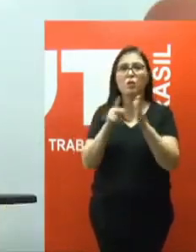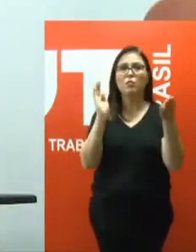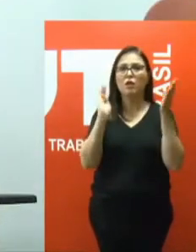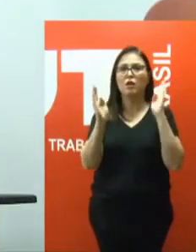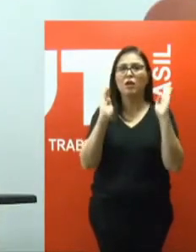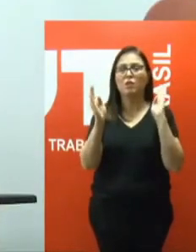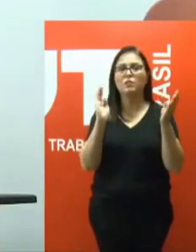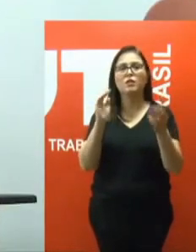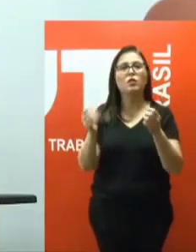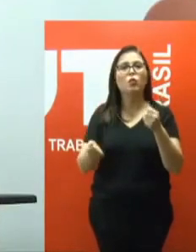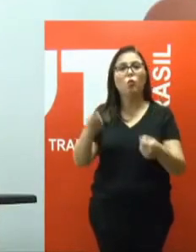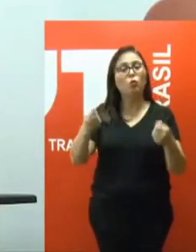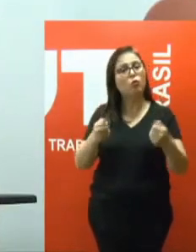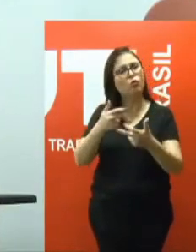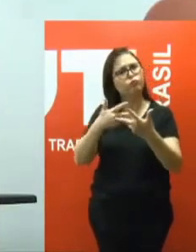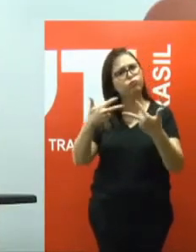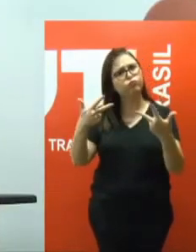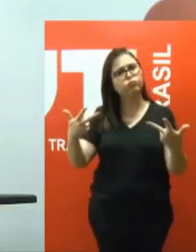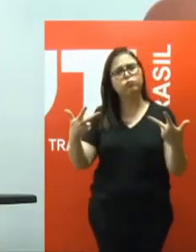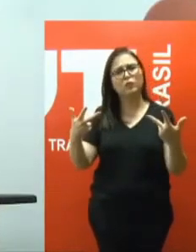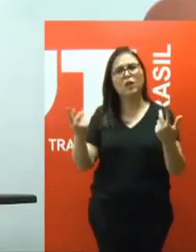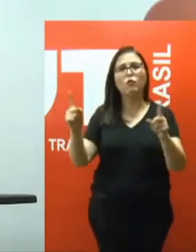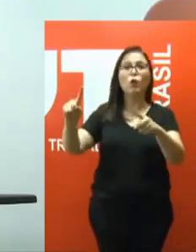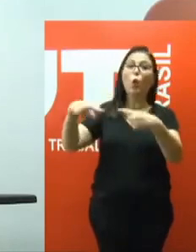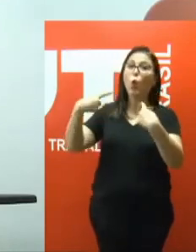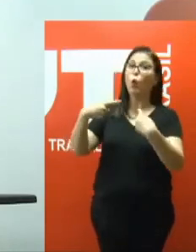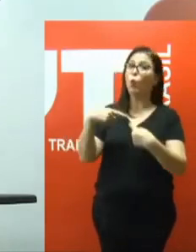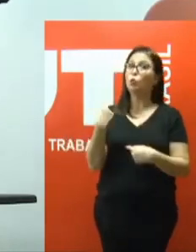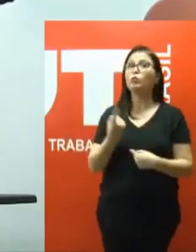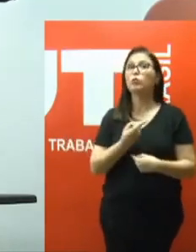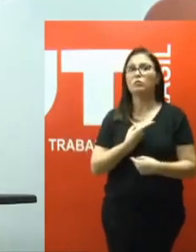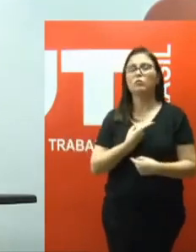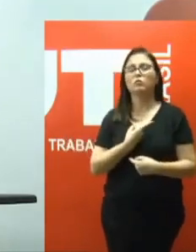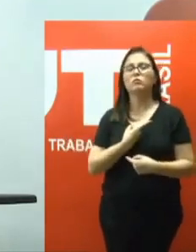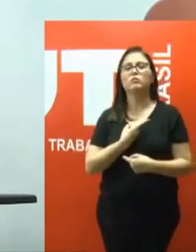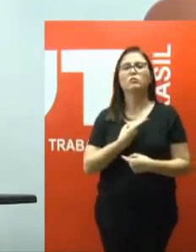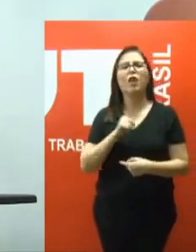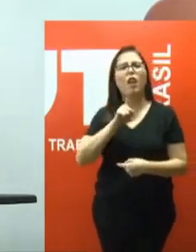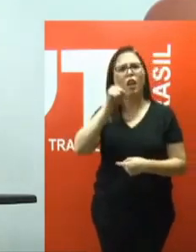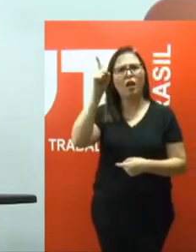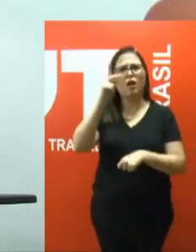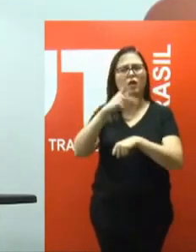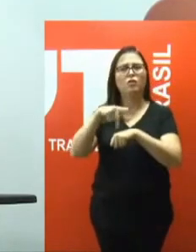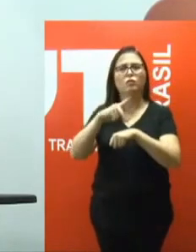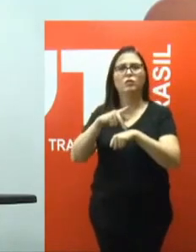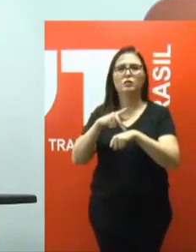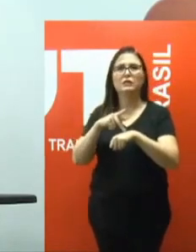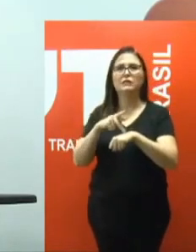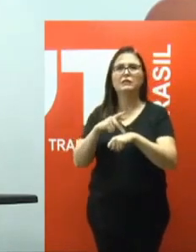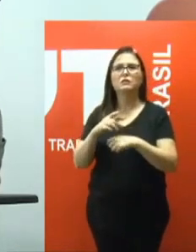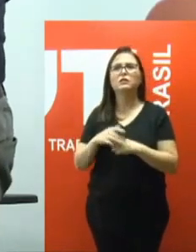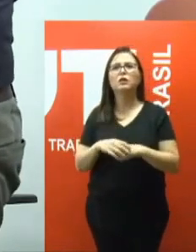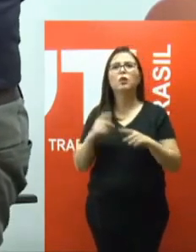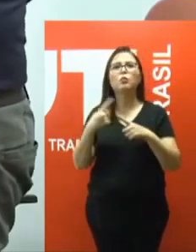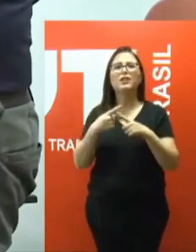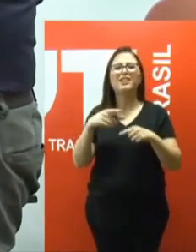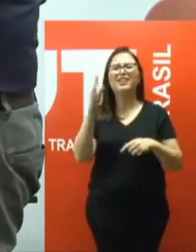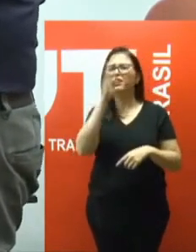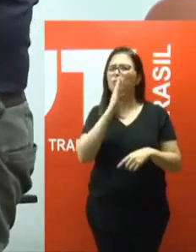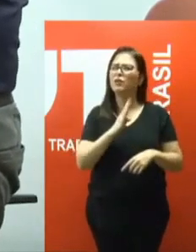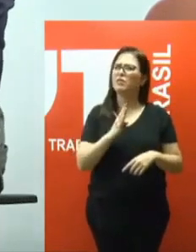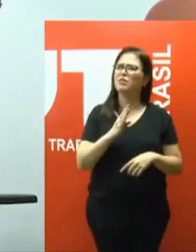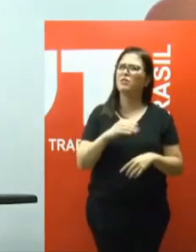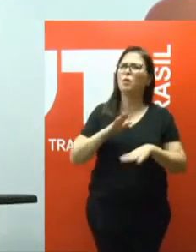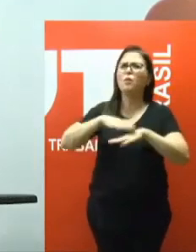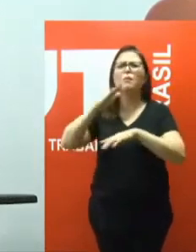radical contra a mesa de negociação, ela colocou isso, né? E que engraçado, né? No Brasil, o setor mais dinâmico que